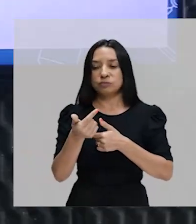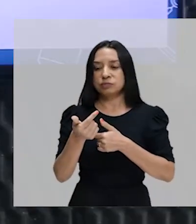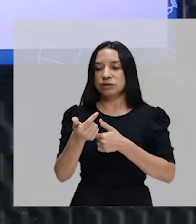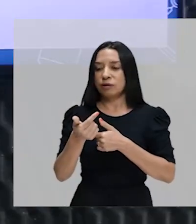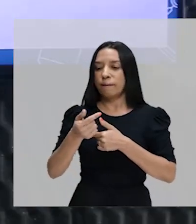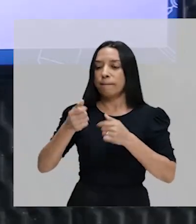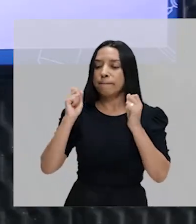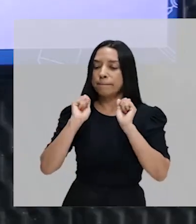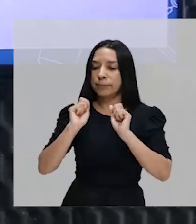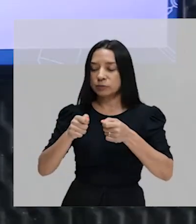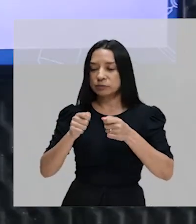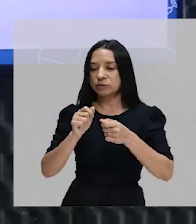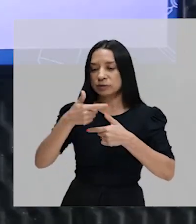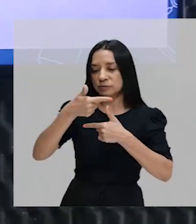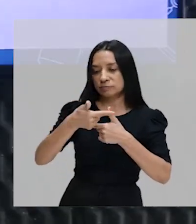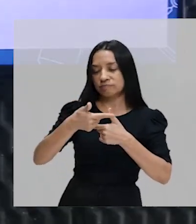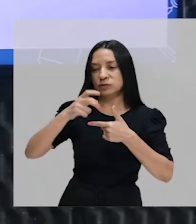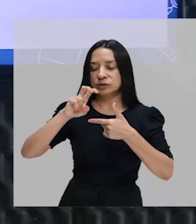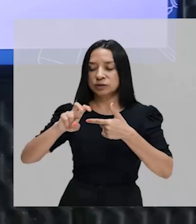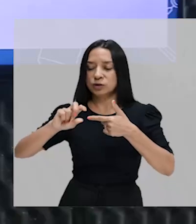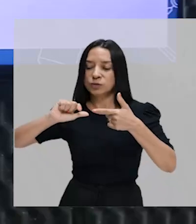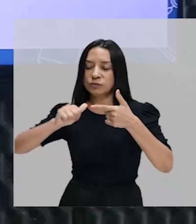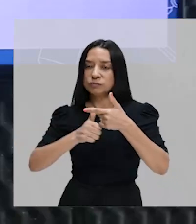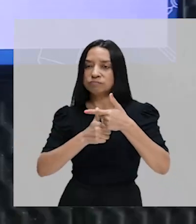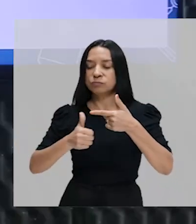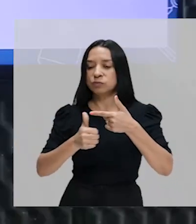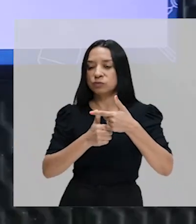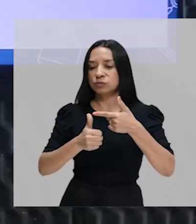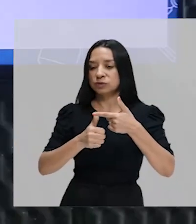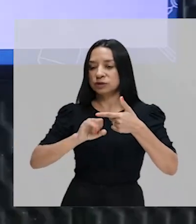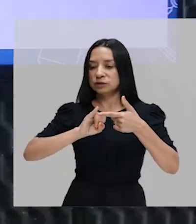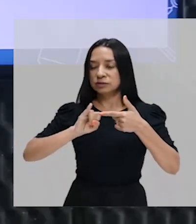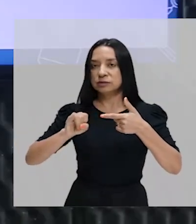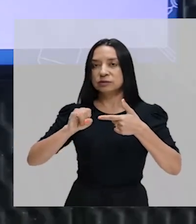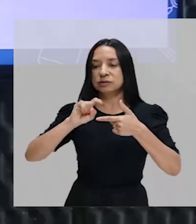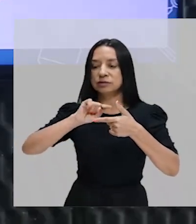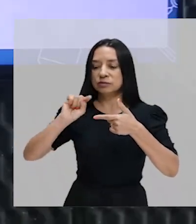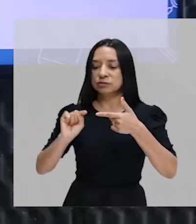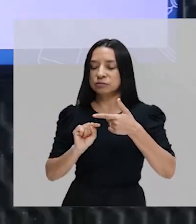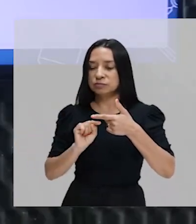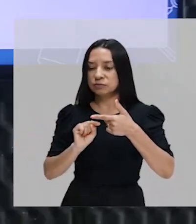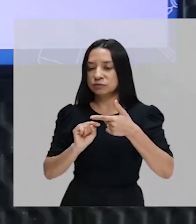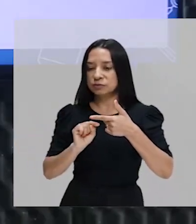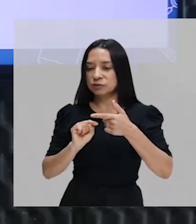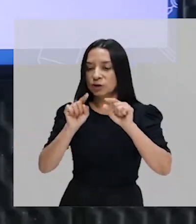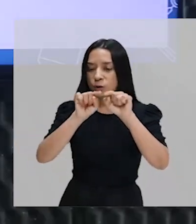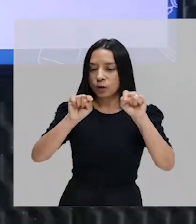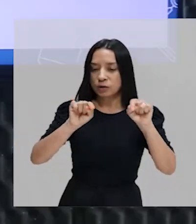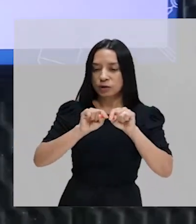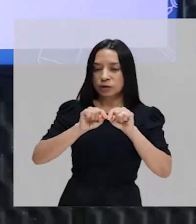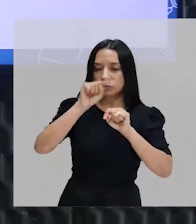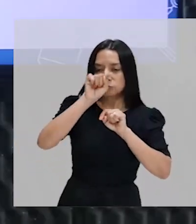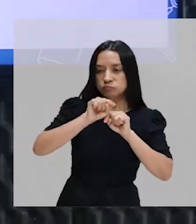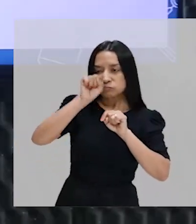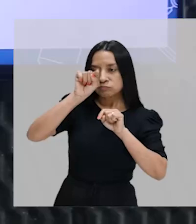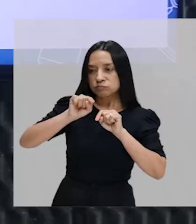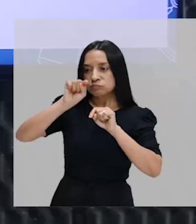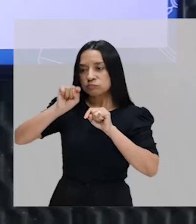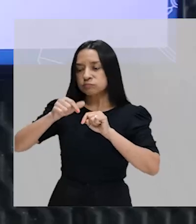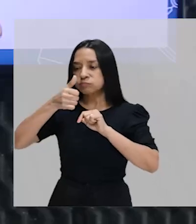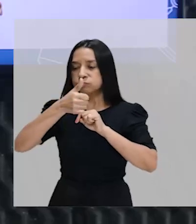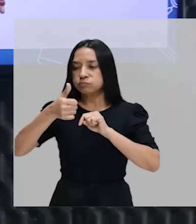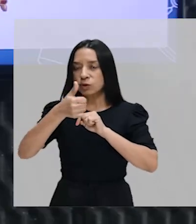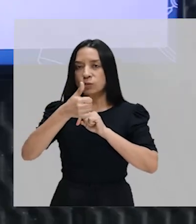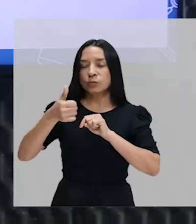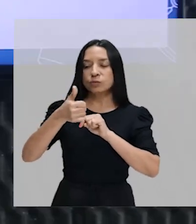forma aqui é o 25 por 11. Então, se eu dividir aquele quadrado em 11 partes, cada